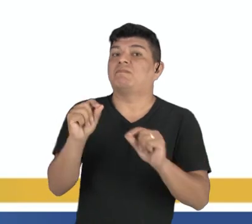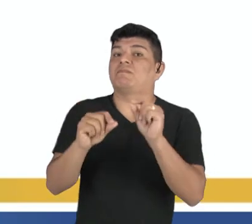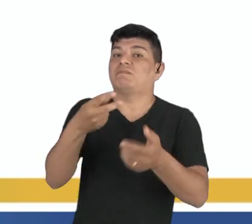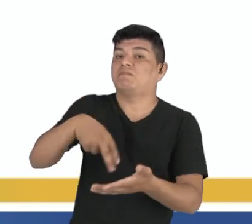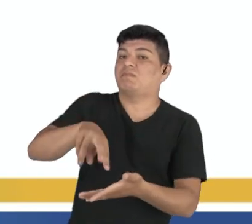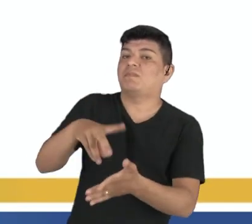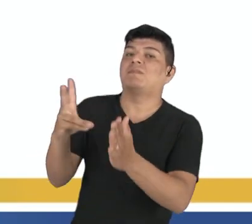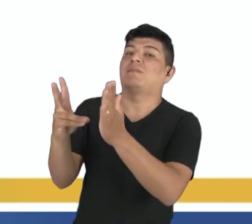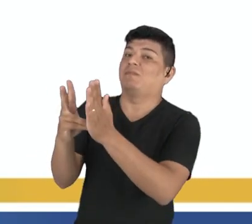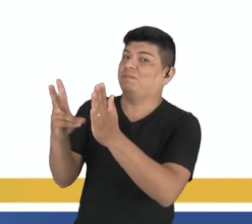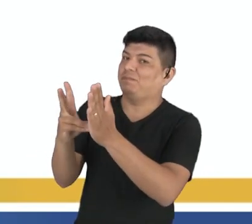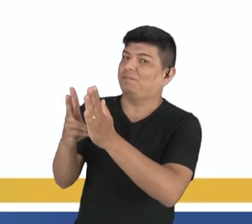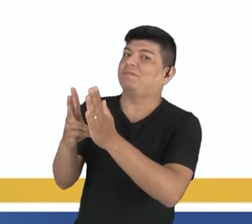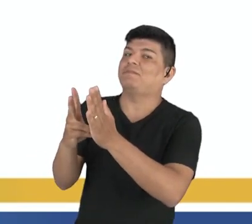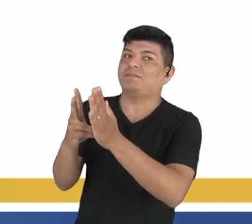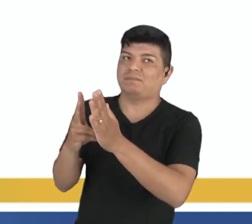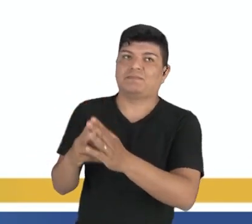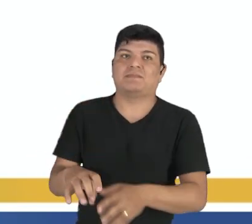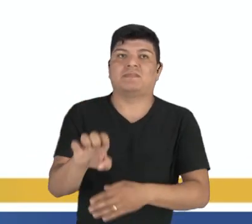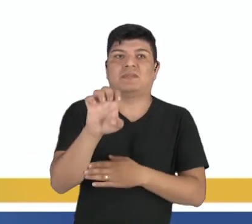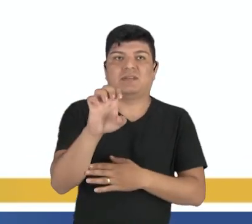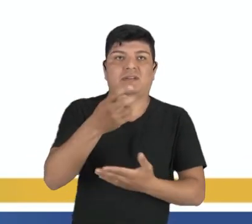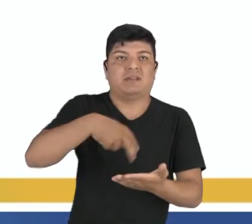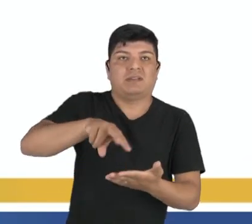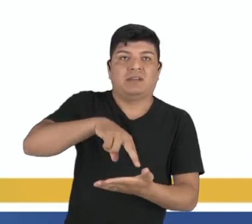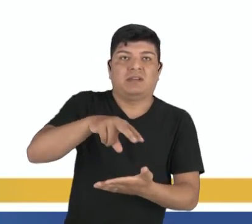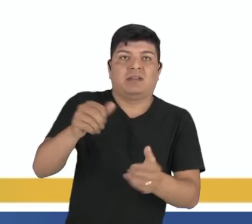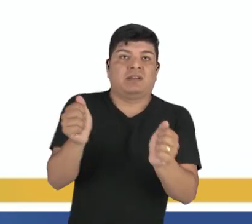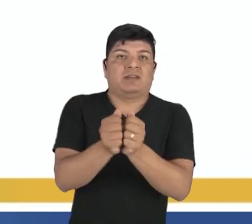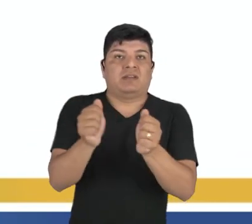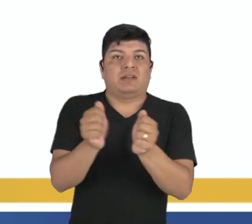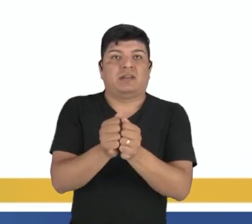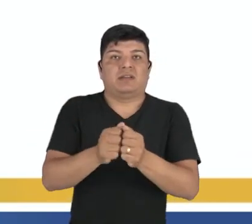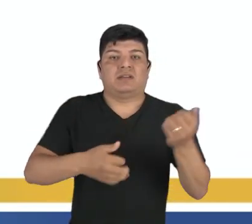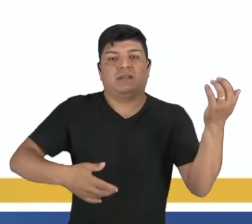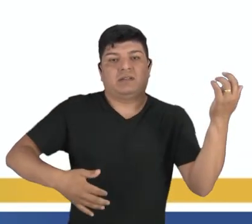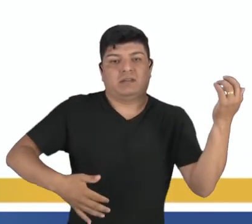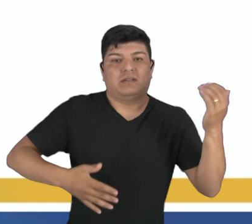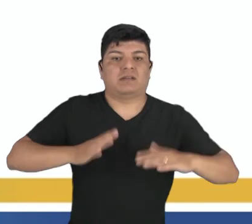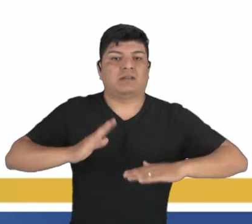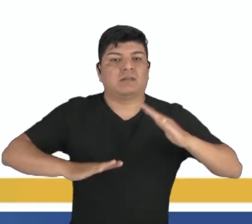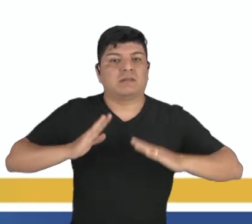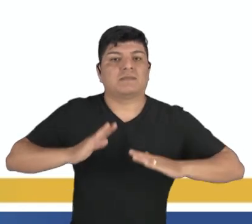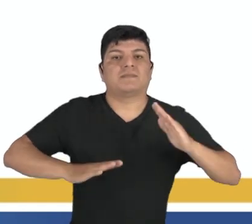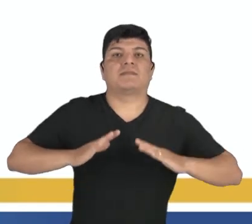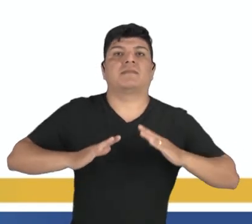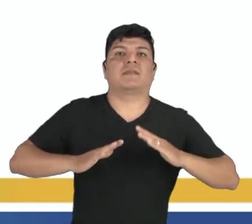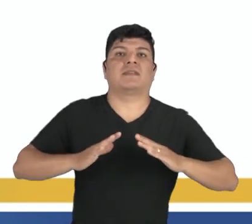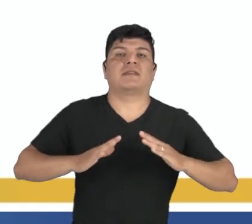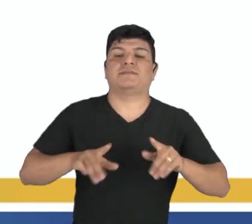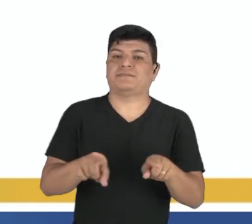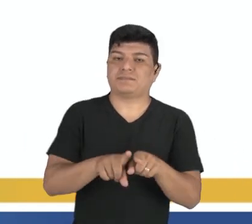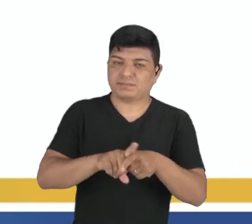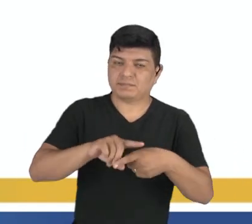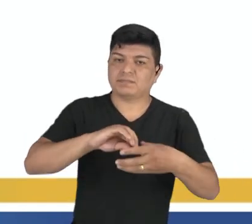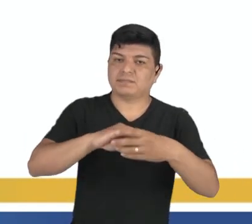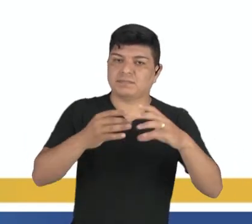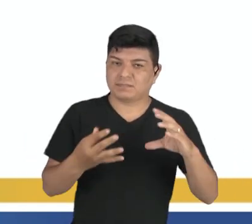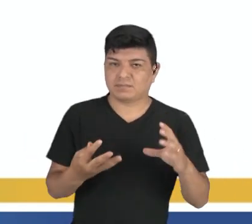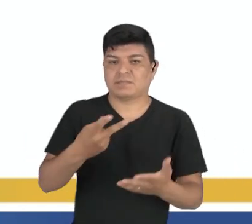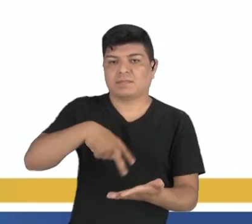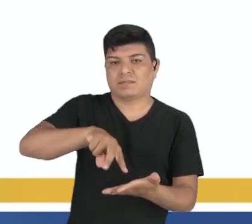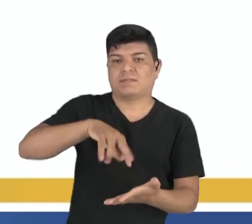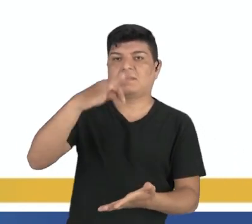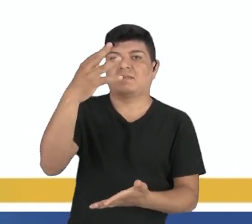danças indígenas, tá? E a letra E, danças acompanhado por instrumentos de percussão? Também é característica das